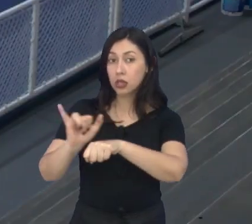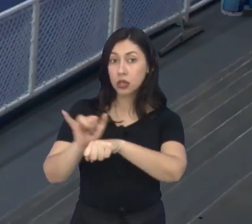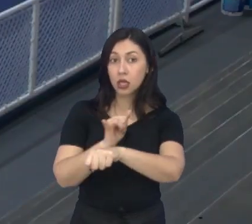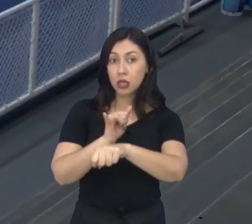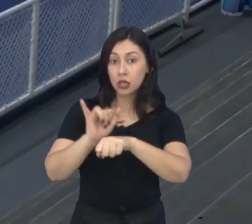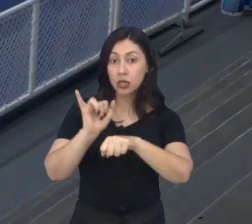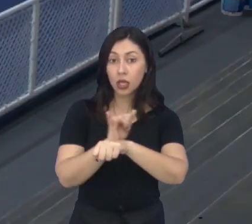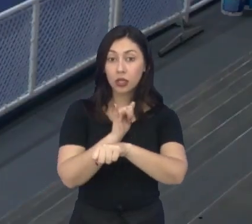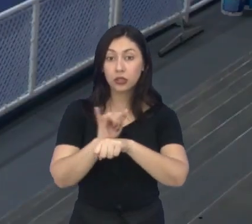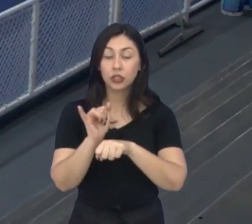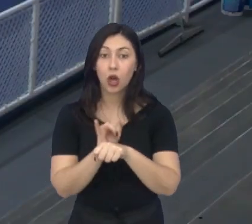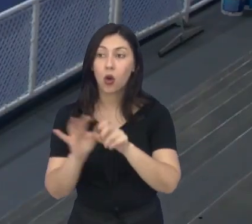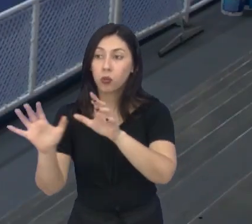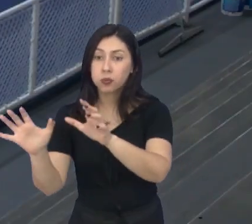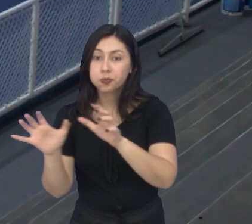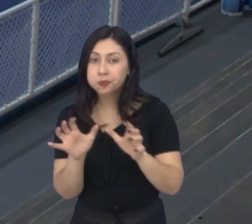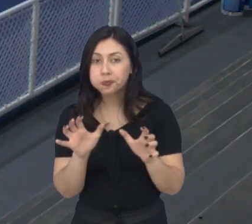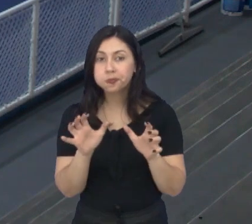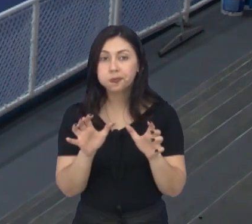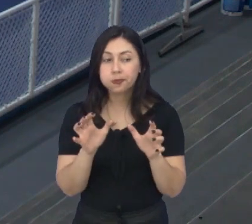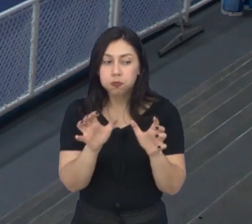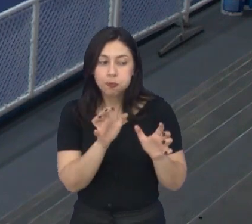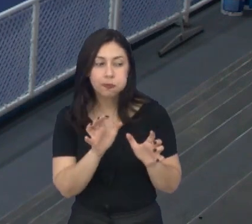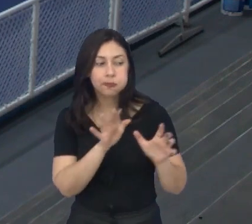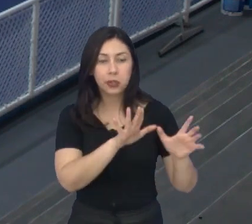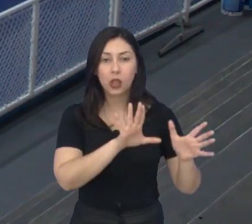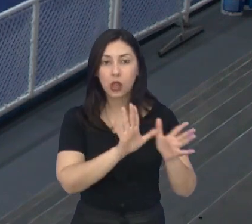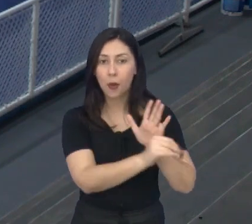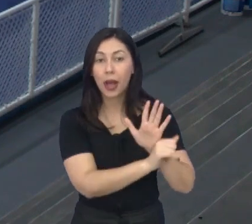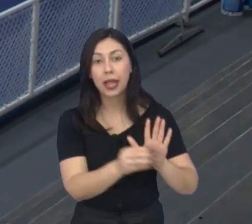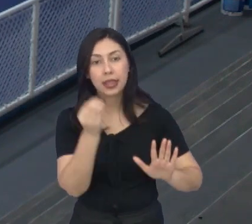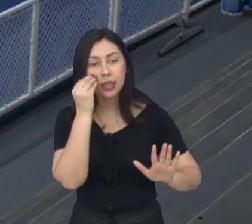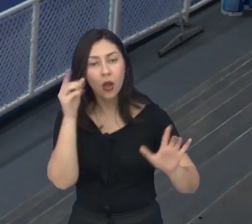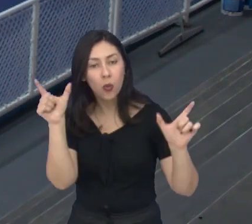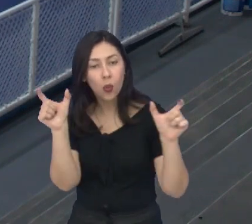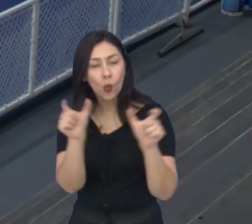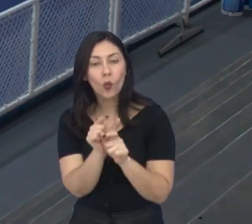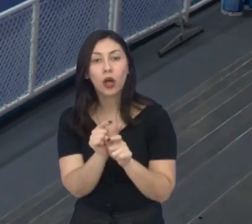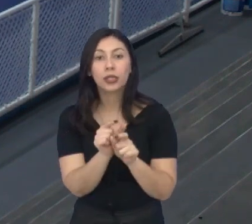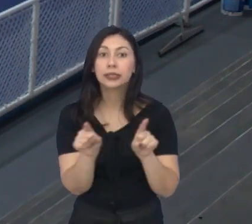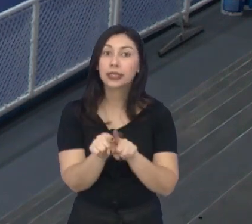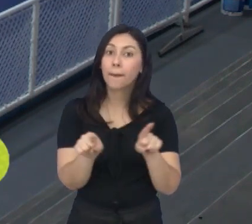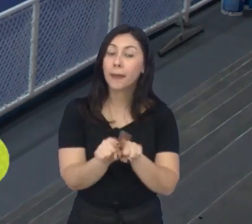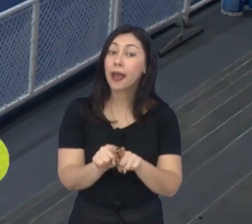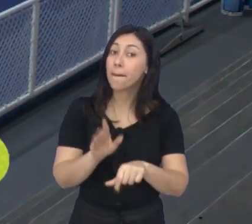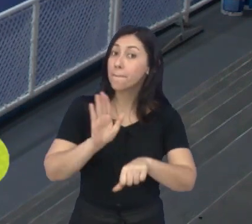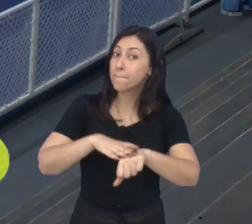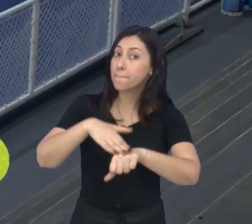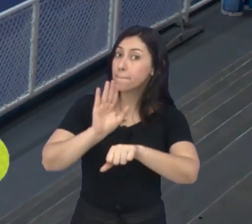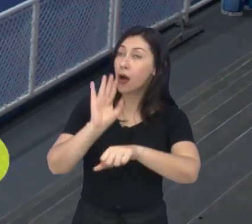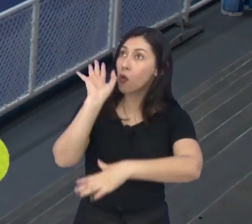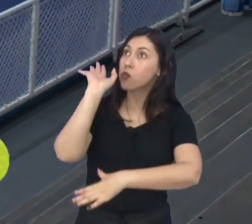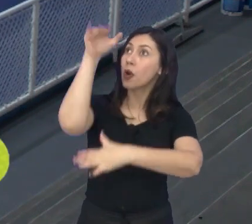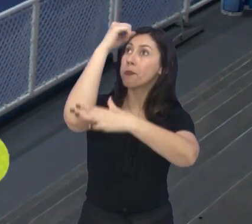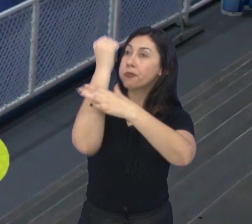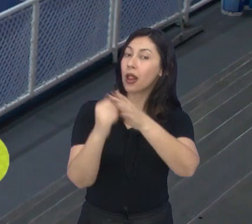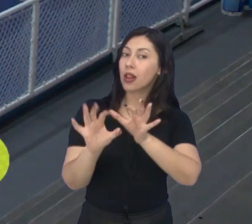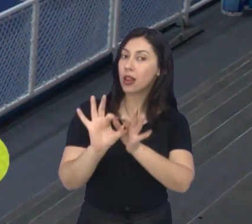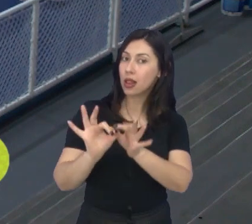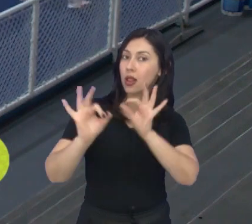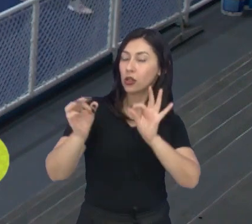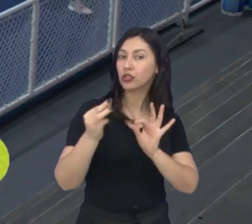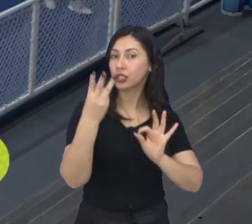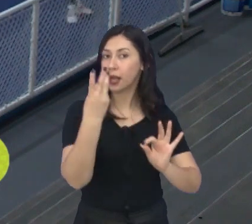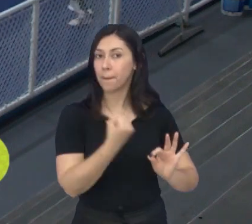diminuir o número de posses adversária e neutralizar o volume dos arremessos de 3. Dessa forma, a expectativa do time é voltar